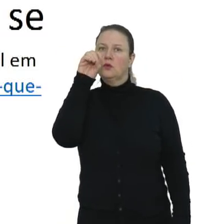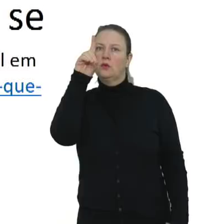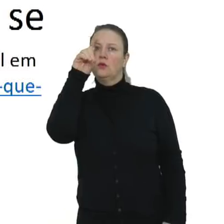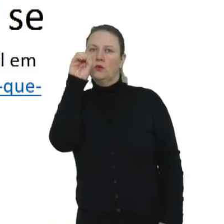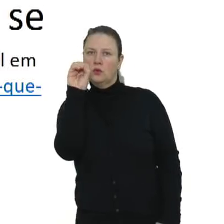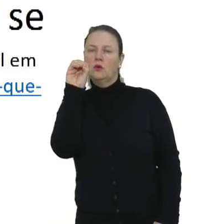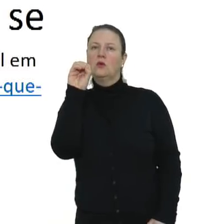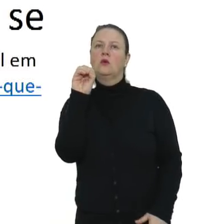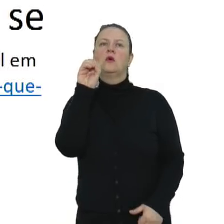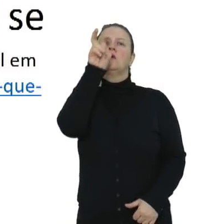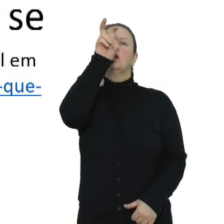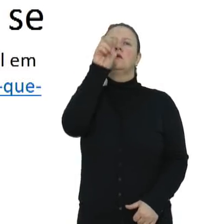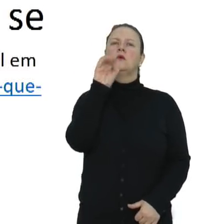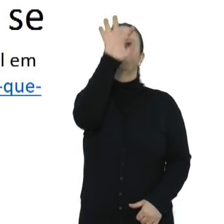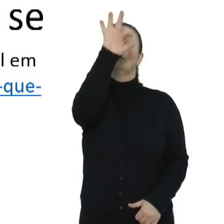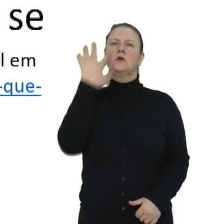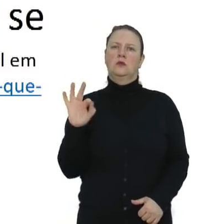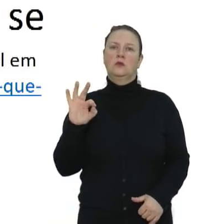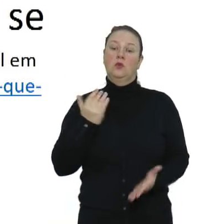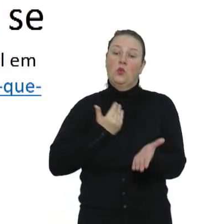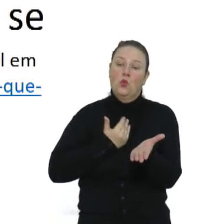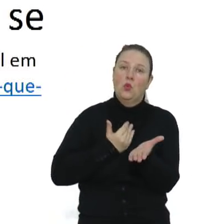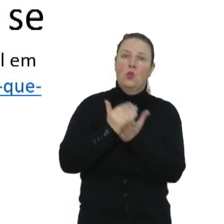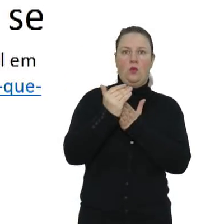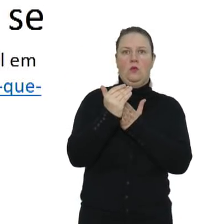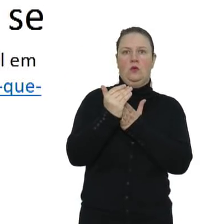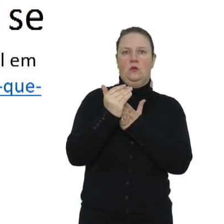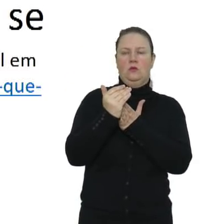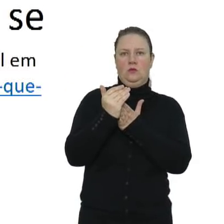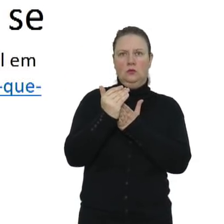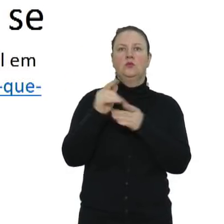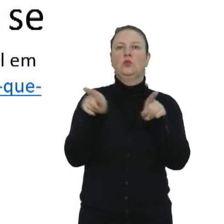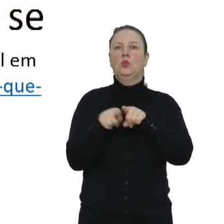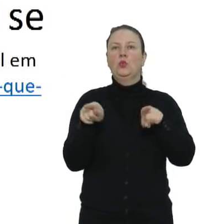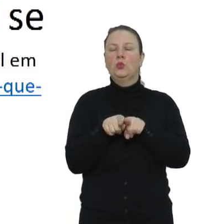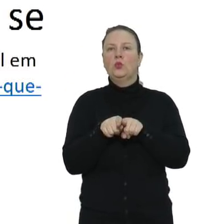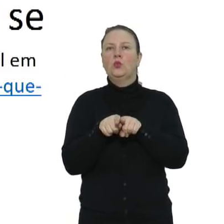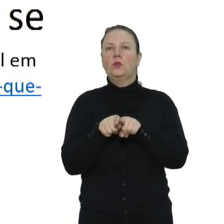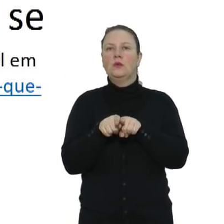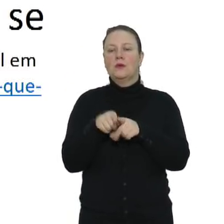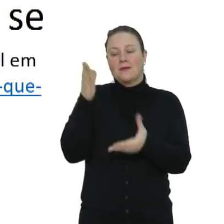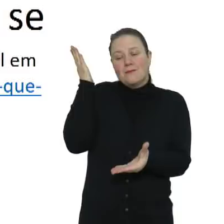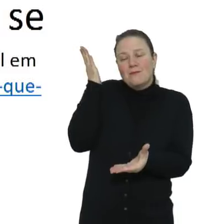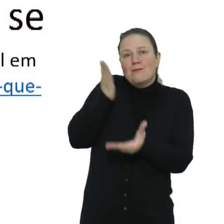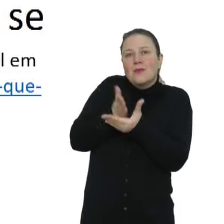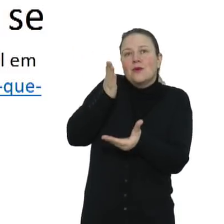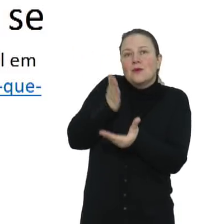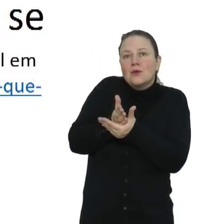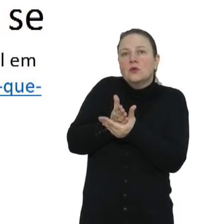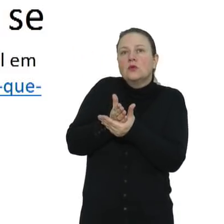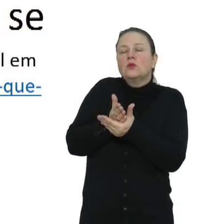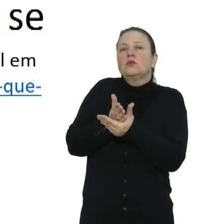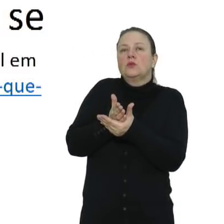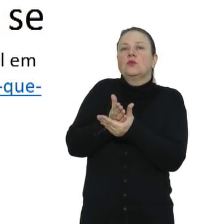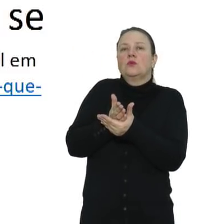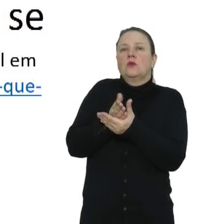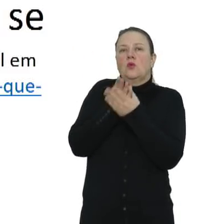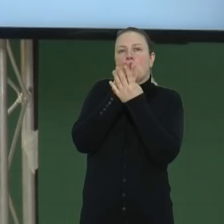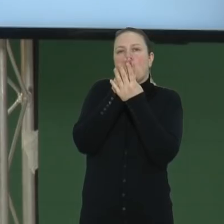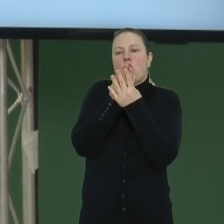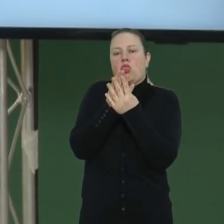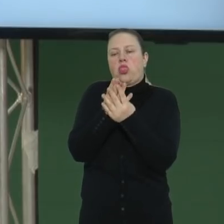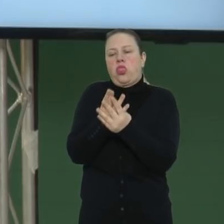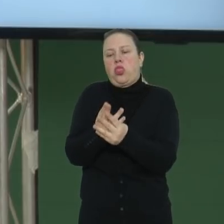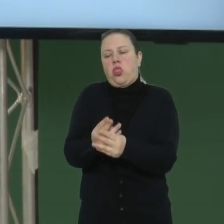da quantidade existente no início desse intervalo. Isto é, metade de sua quantidade inicial se desintegra, ela